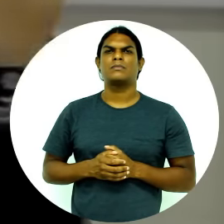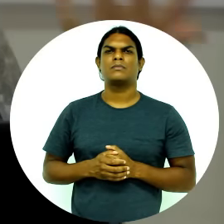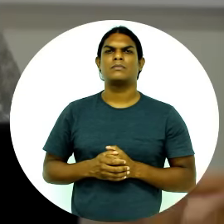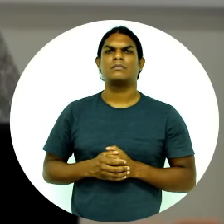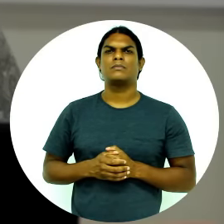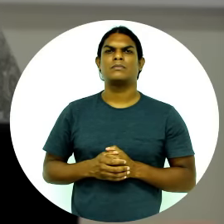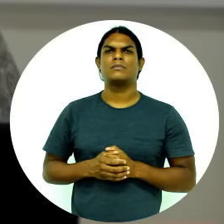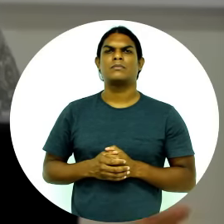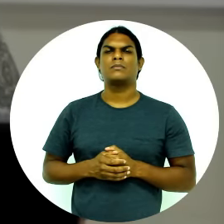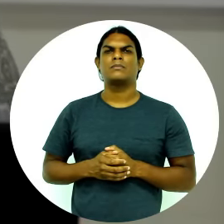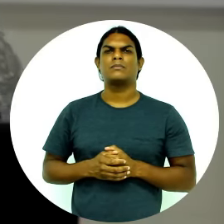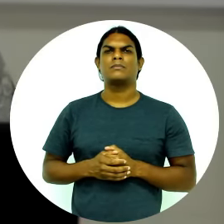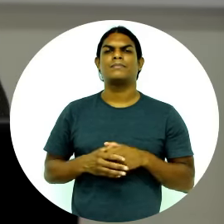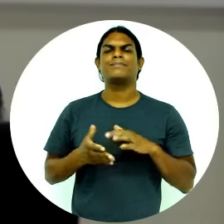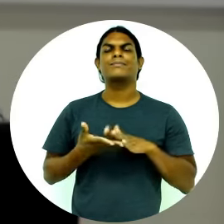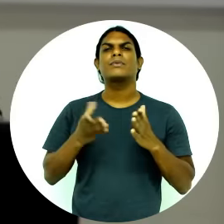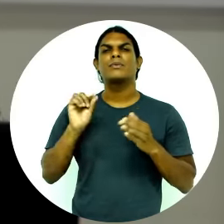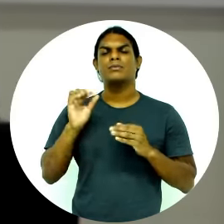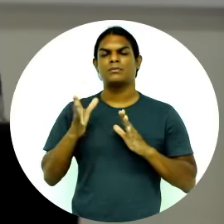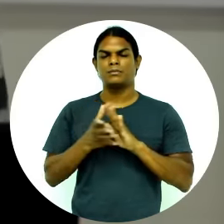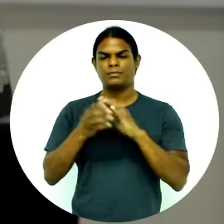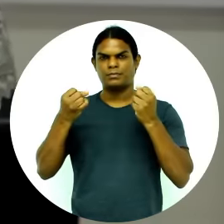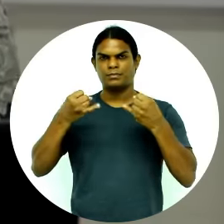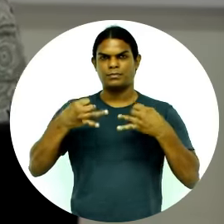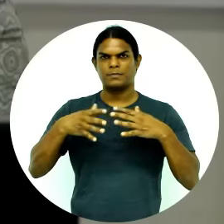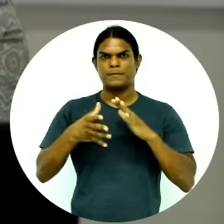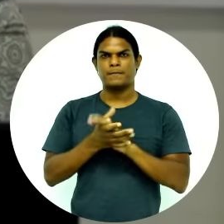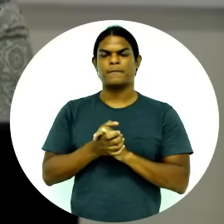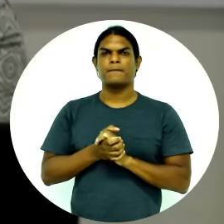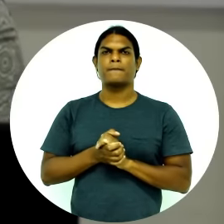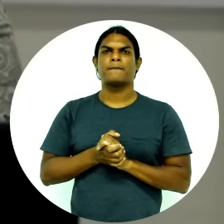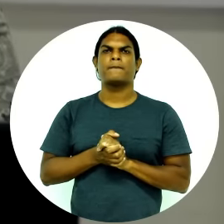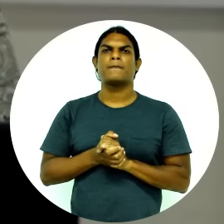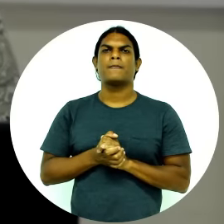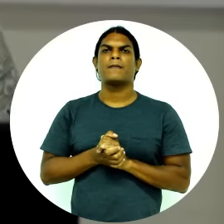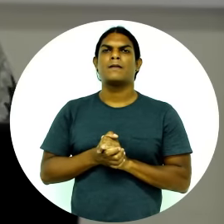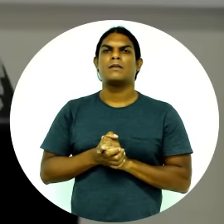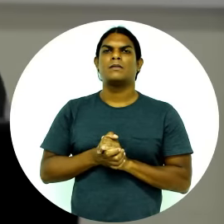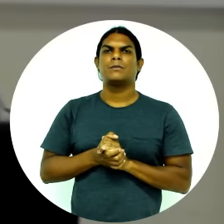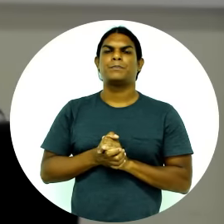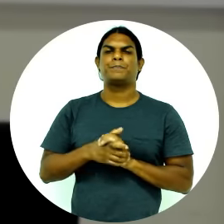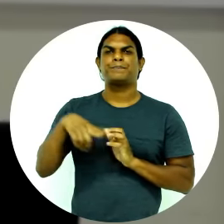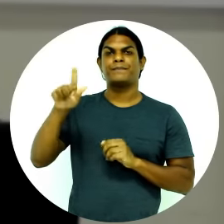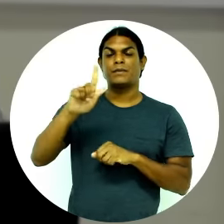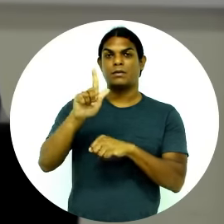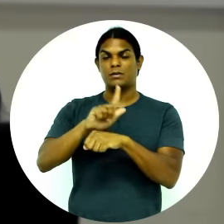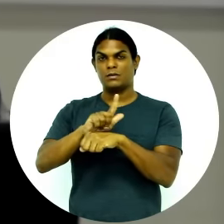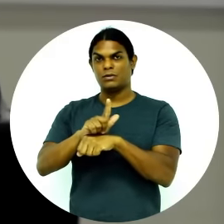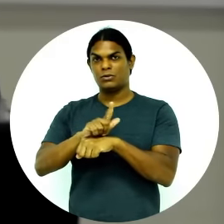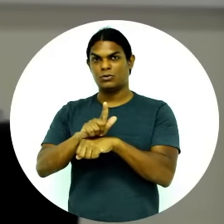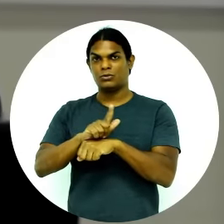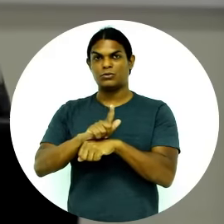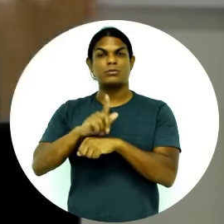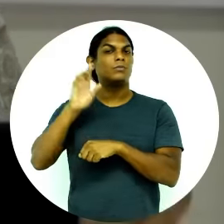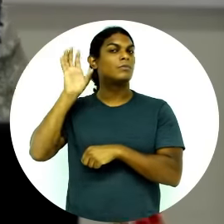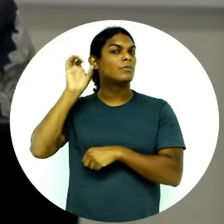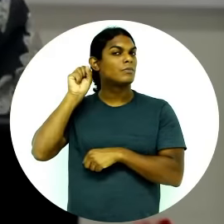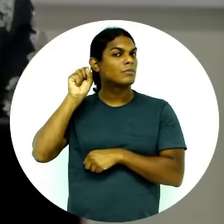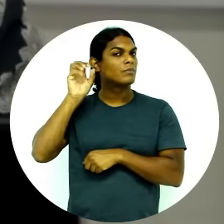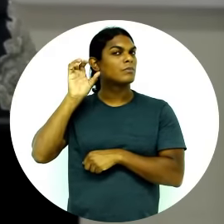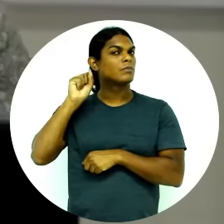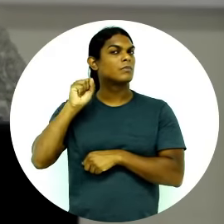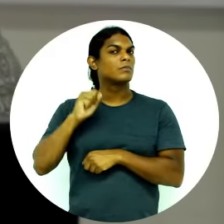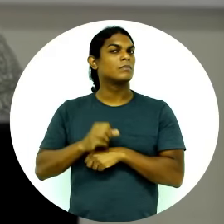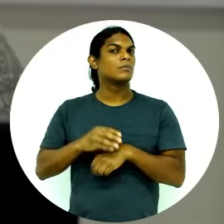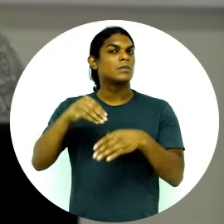bom, todo mundo é muito ruim. Na realidade, eu não consigo estar visualizando as diferenças entre o colaborador A e o colaborador